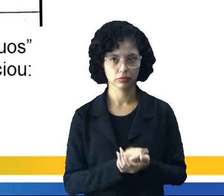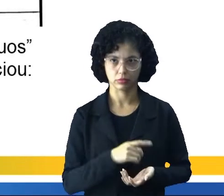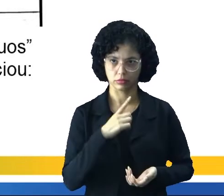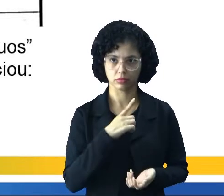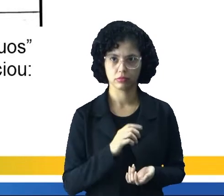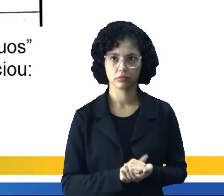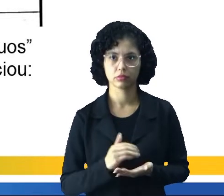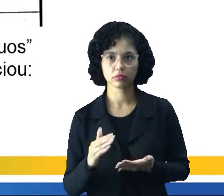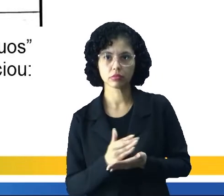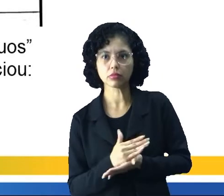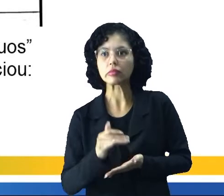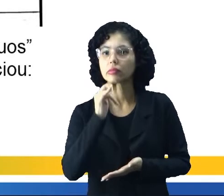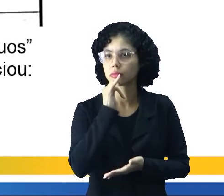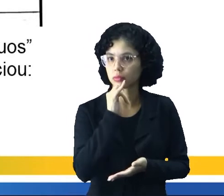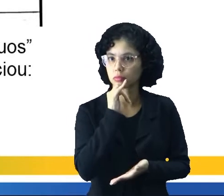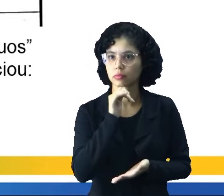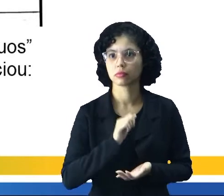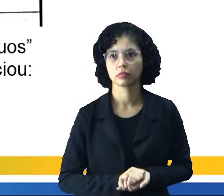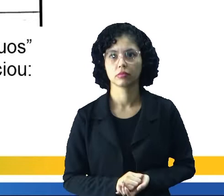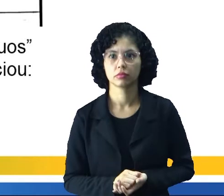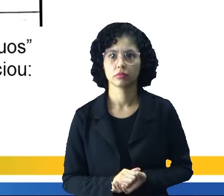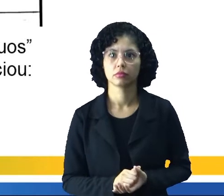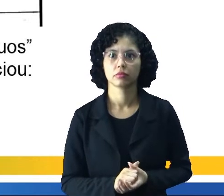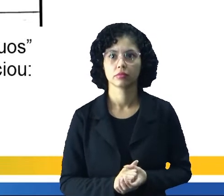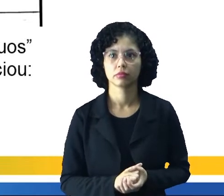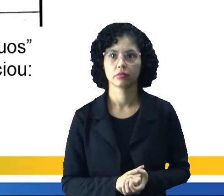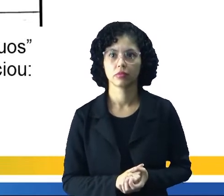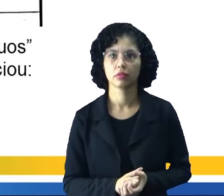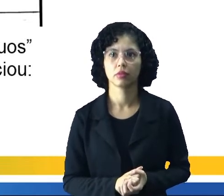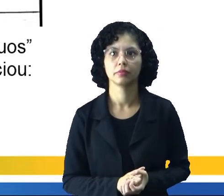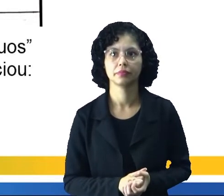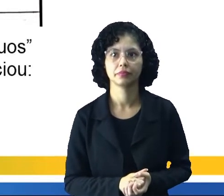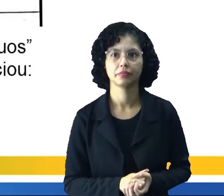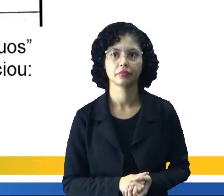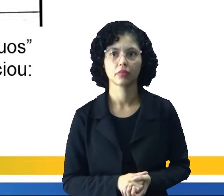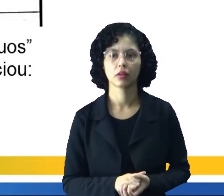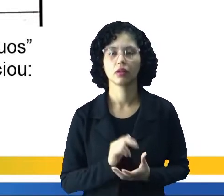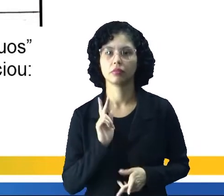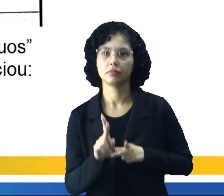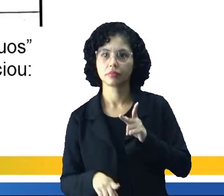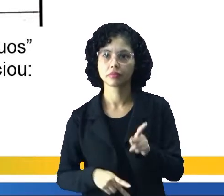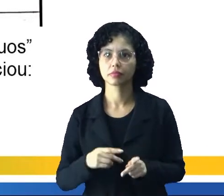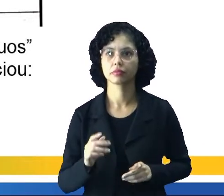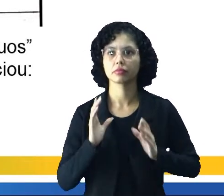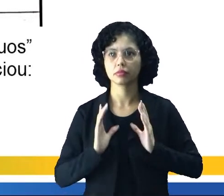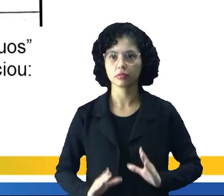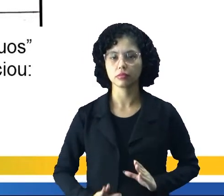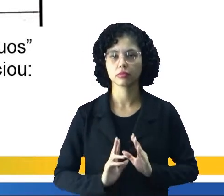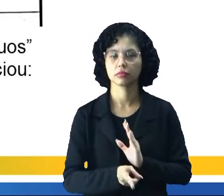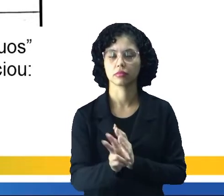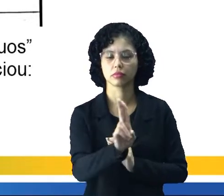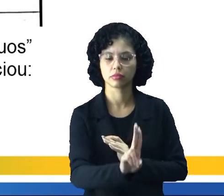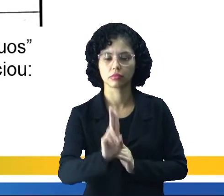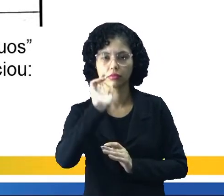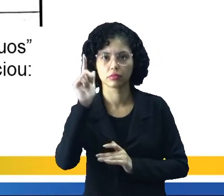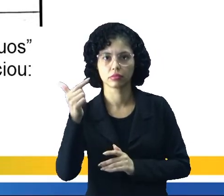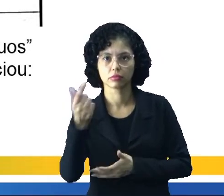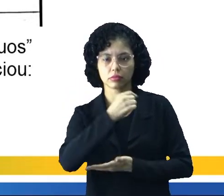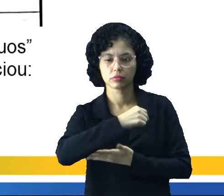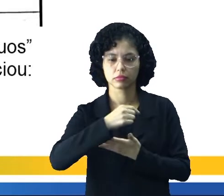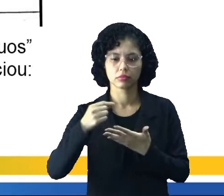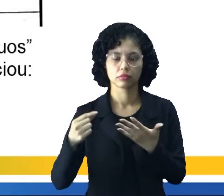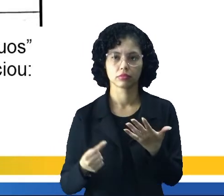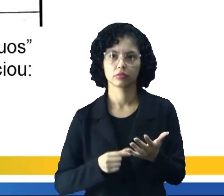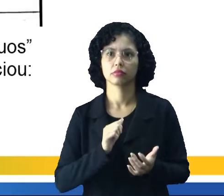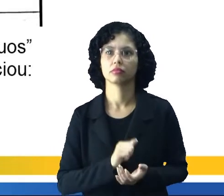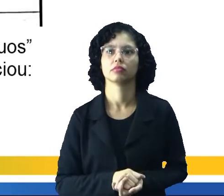Aí temos mais alguns exemplos, né, de repetição da questão do cidadão, que ele vai seguindo, utilizando outros elementos,